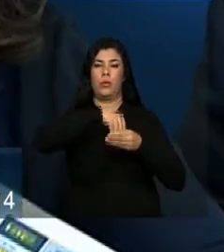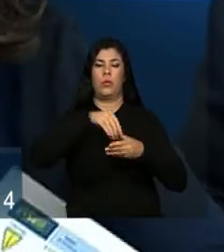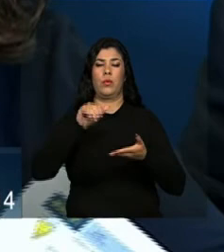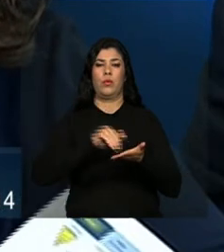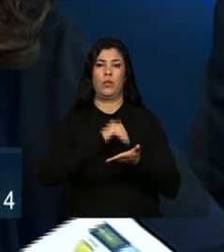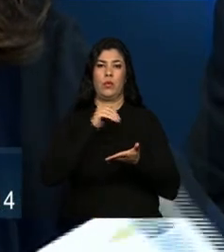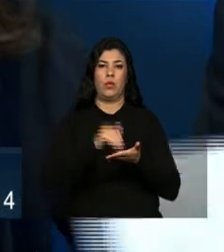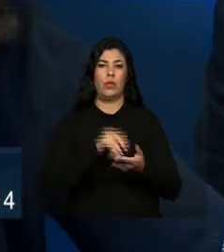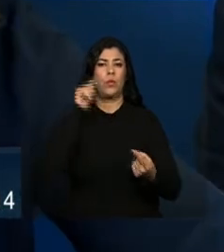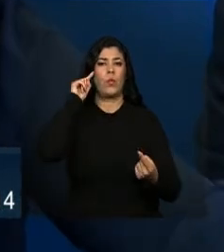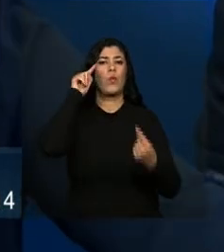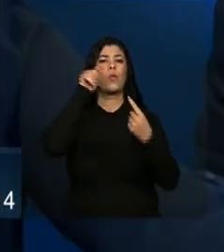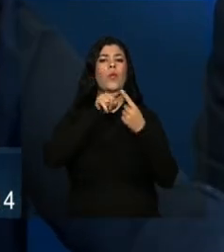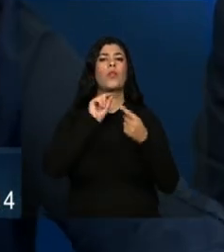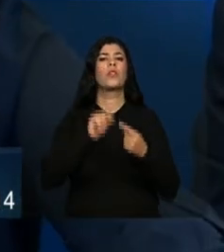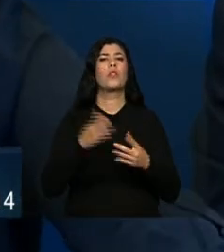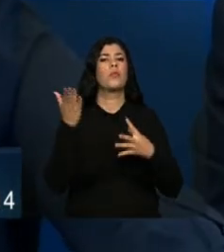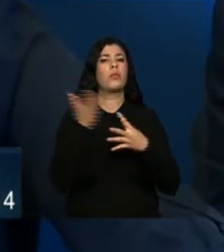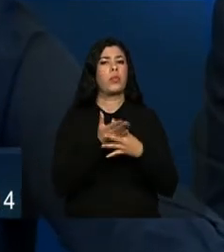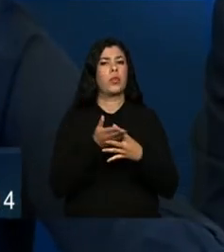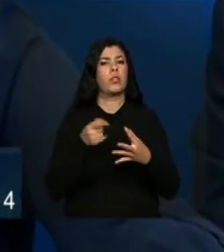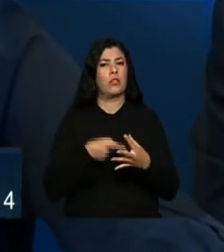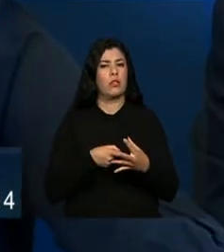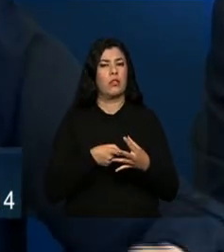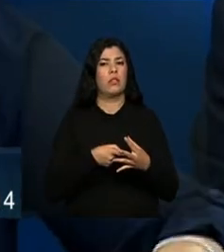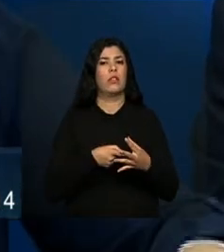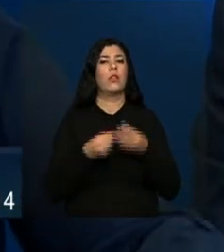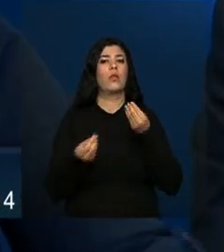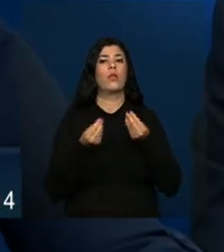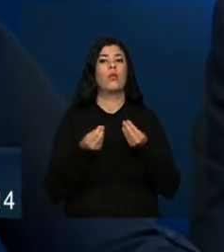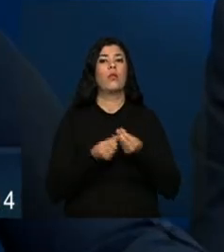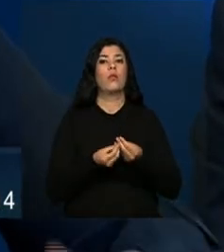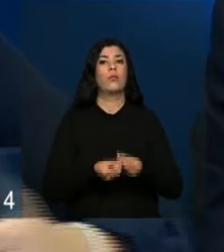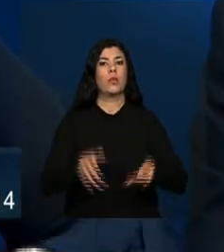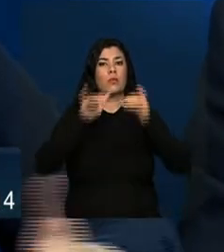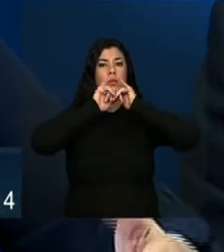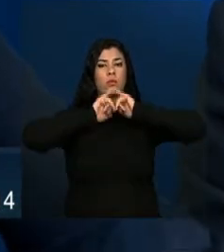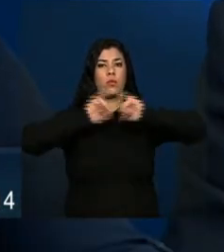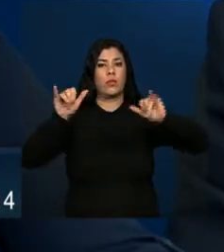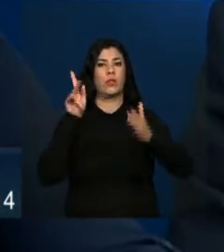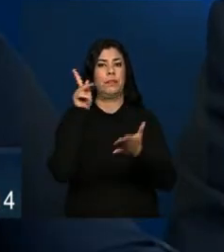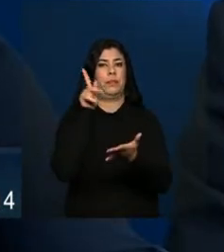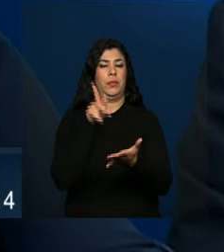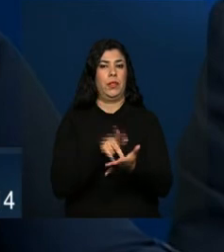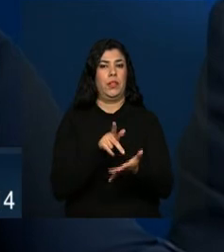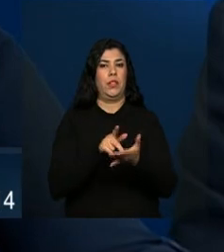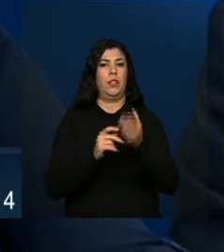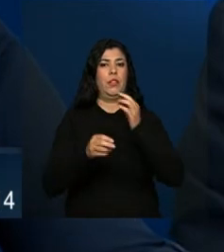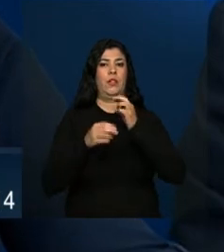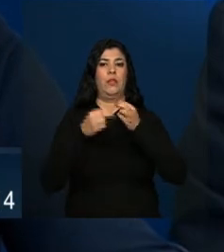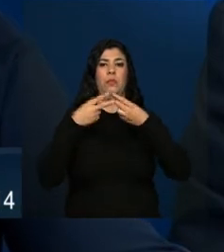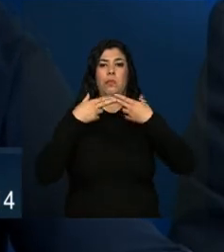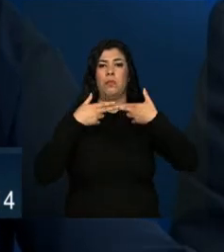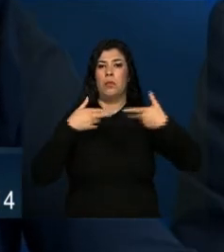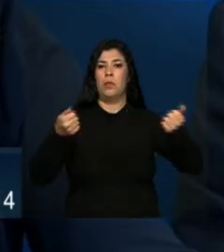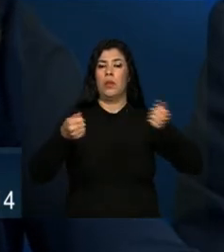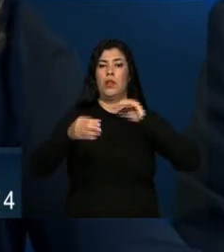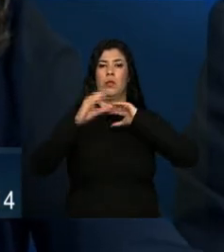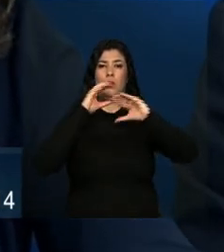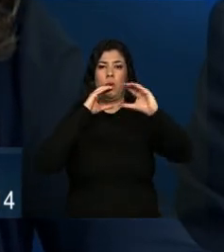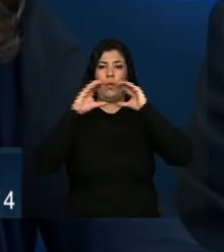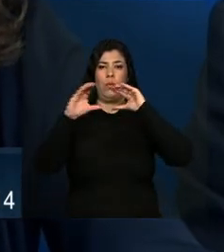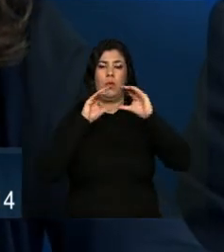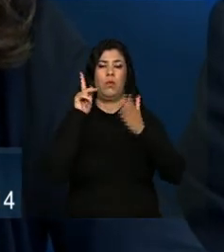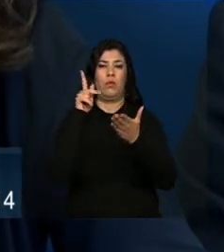isso tem um objetivo de além de informar oficialmente por meio de comunicação oficial